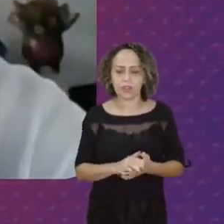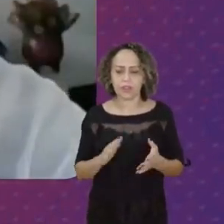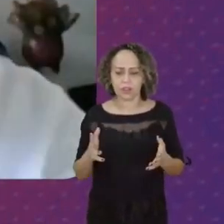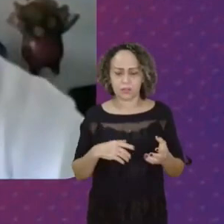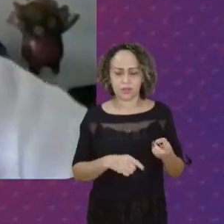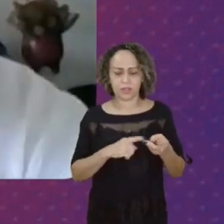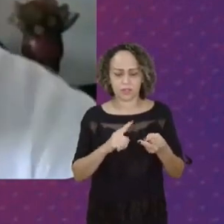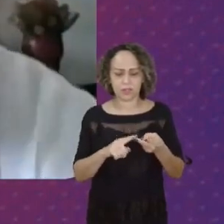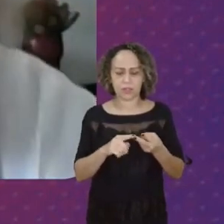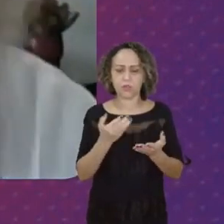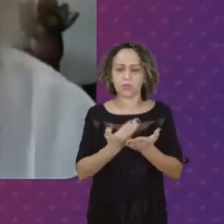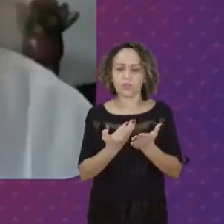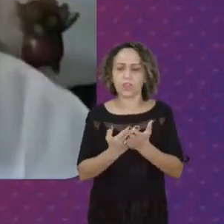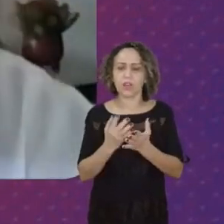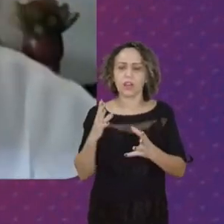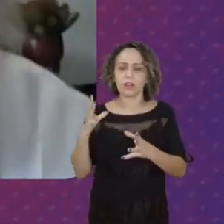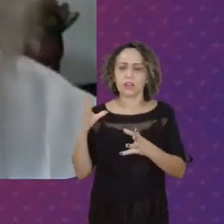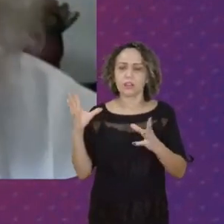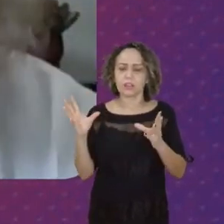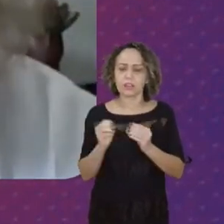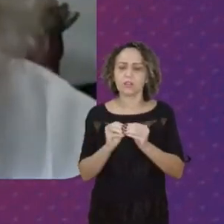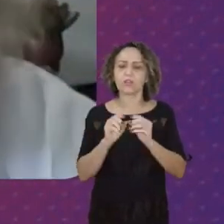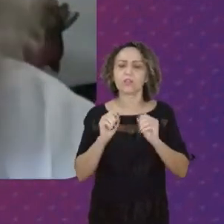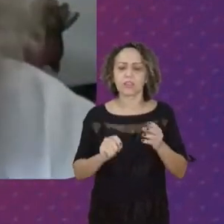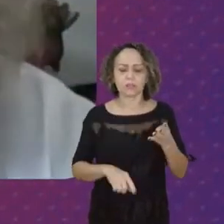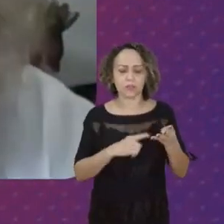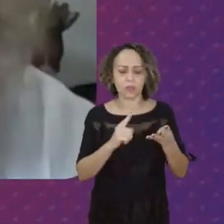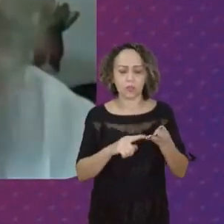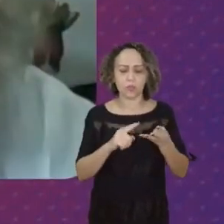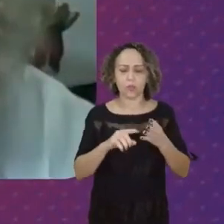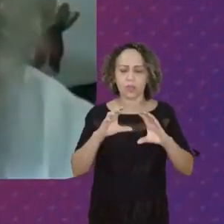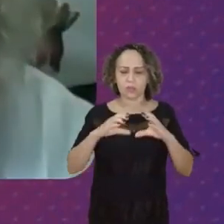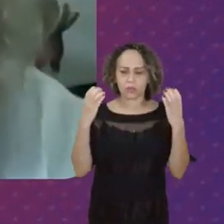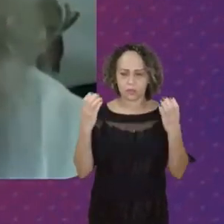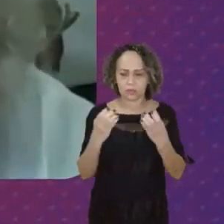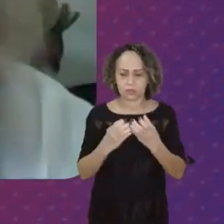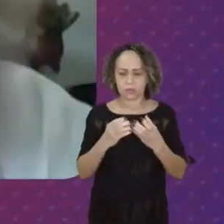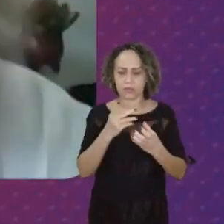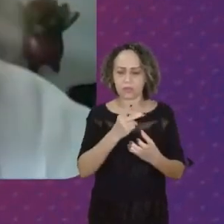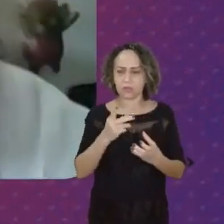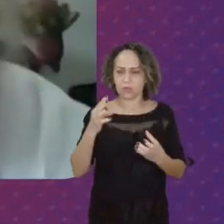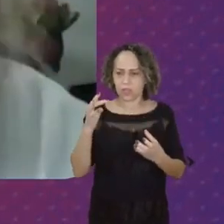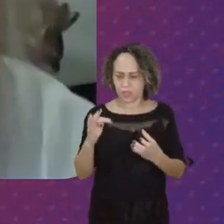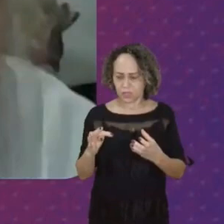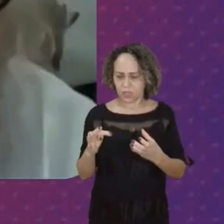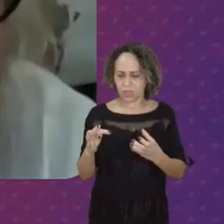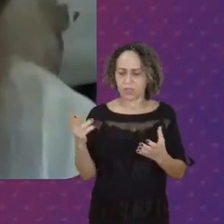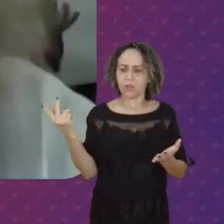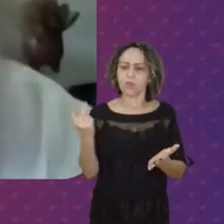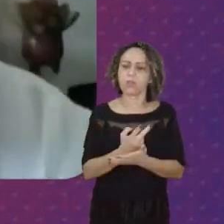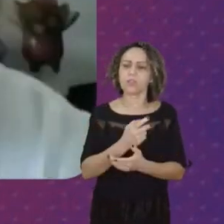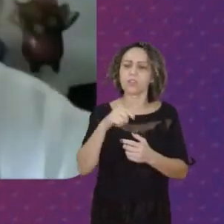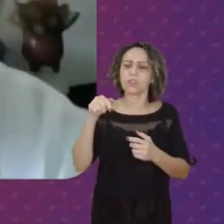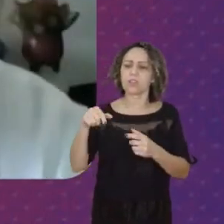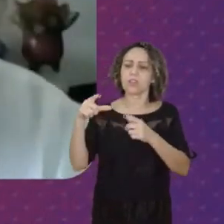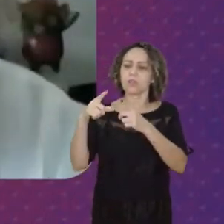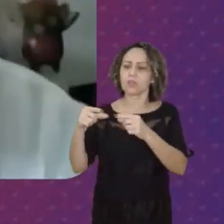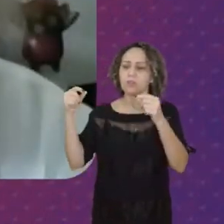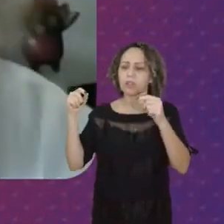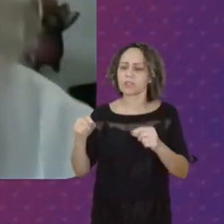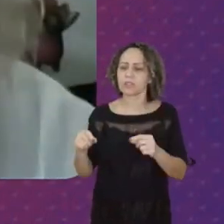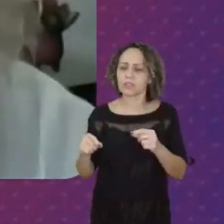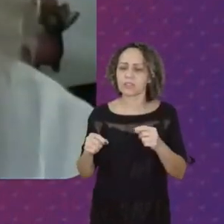segunda aula, eu quero trazer o 4º Congresso do Partido dos Trabalhadores, que foi realizado em Brasília,